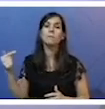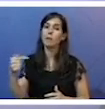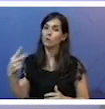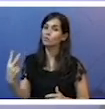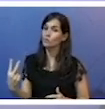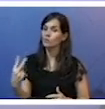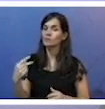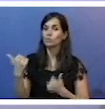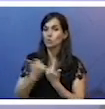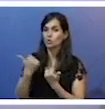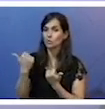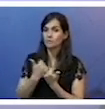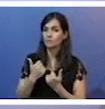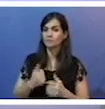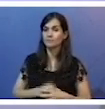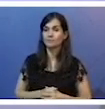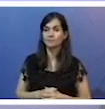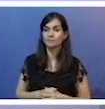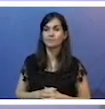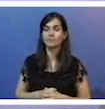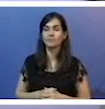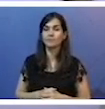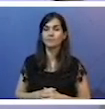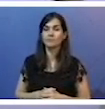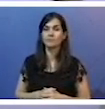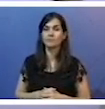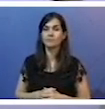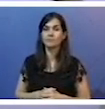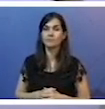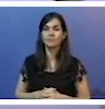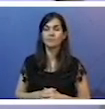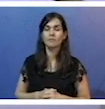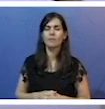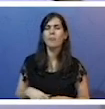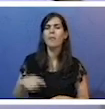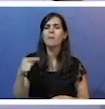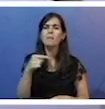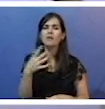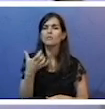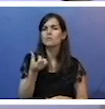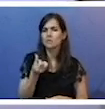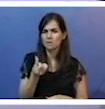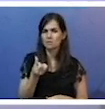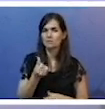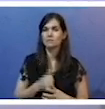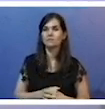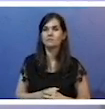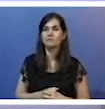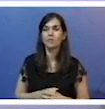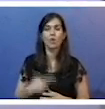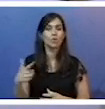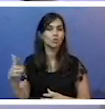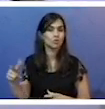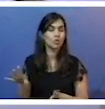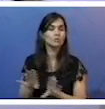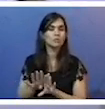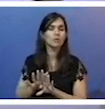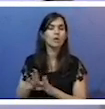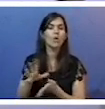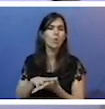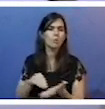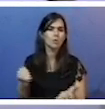tem que colocar menos dois aqui três vezes menos dois lá - 6am e o resto eu copiei